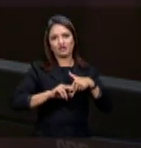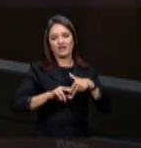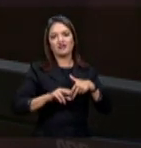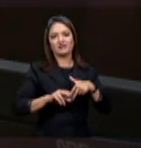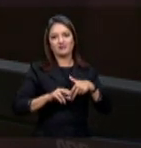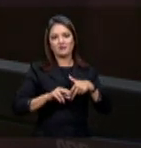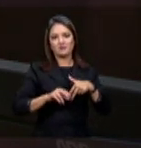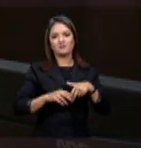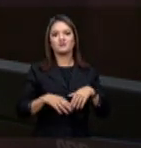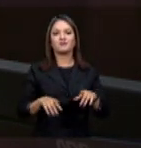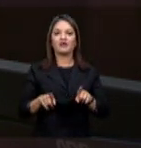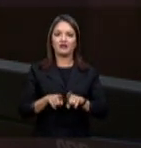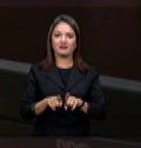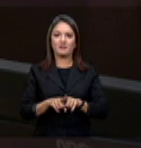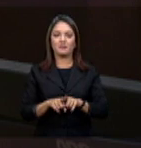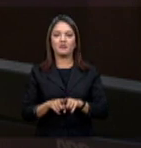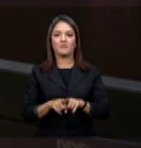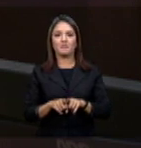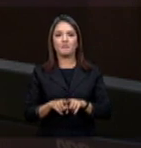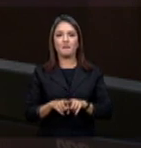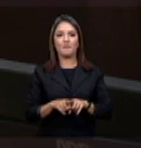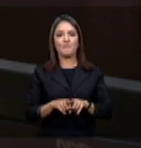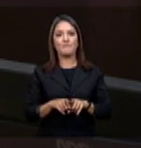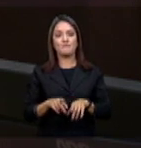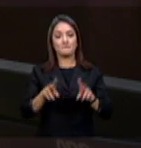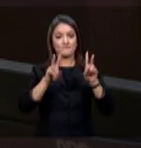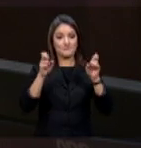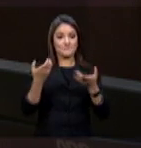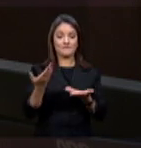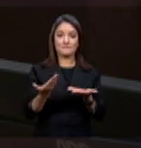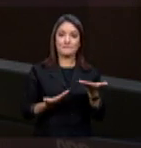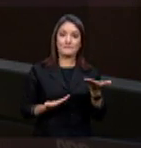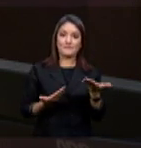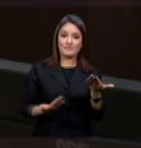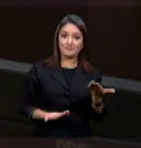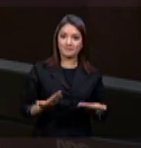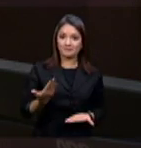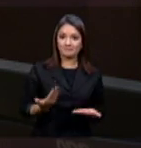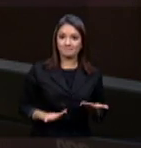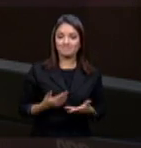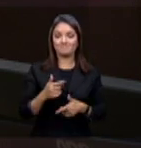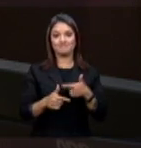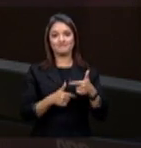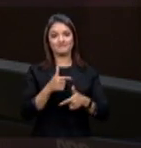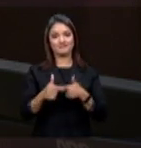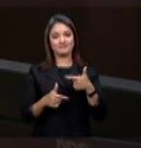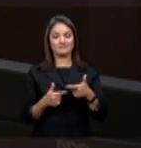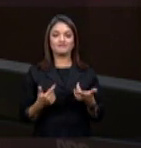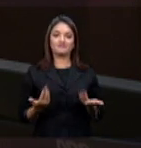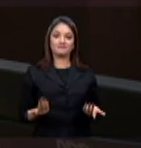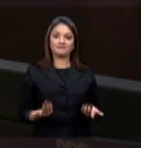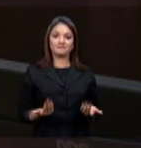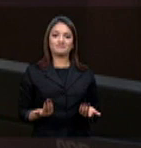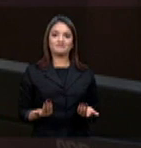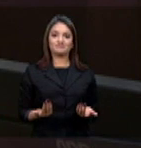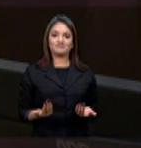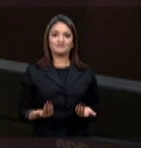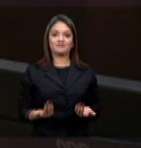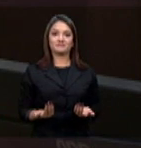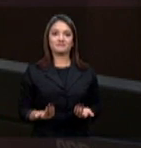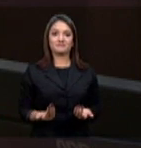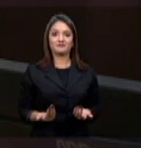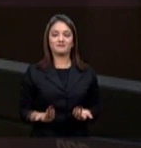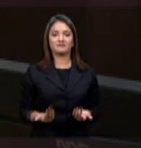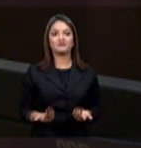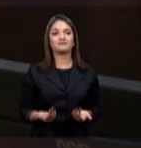e também em relação aos servidores e portanto a temos